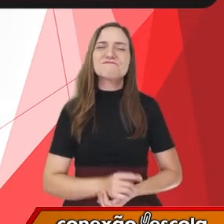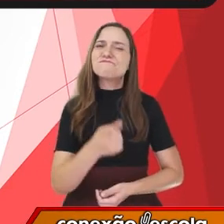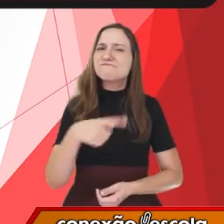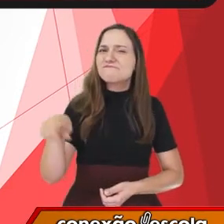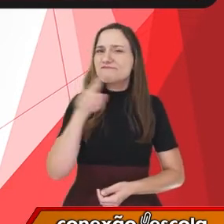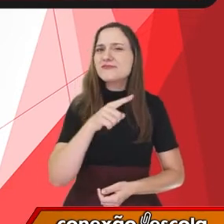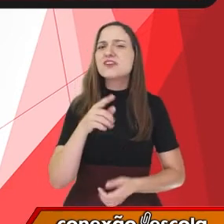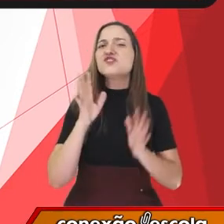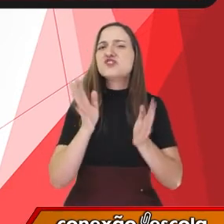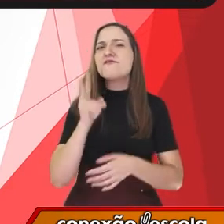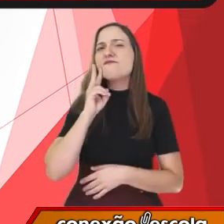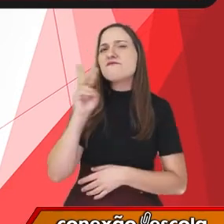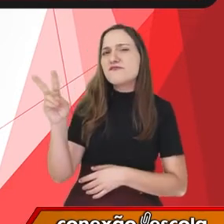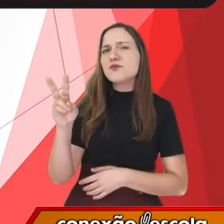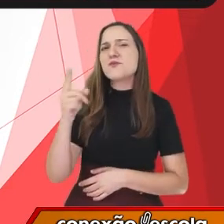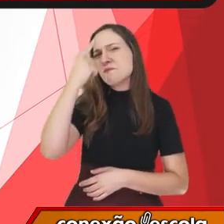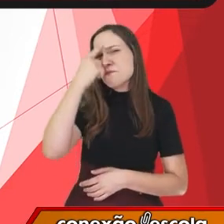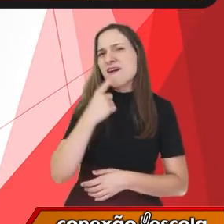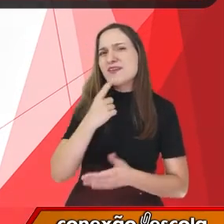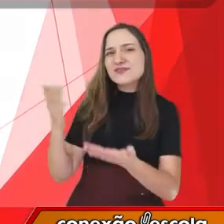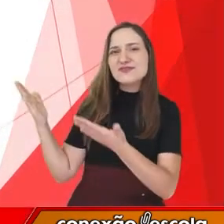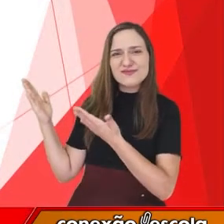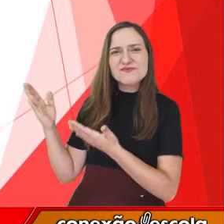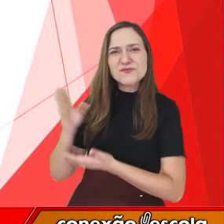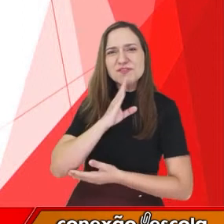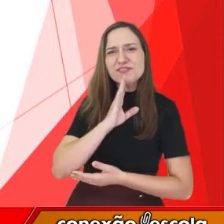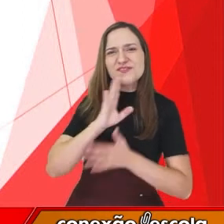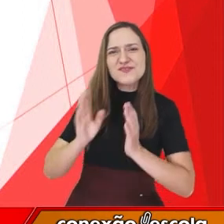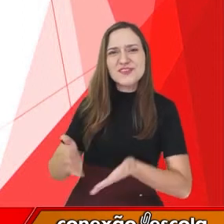Você já viu esse tipo de imagem em algum lugar?